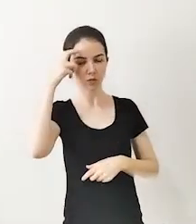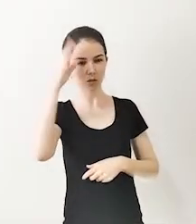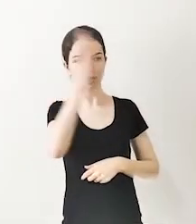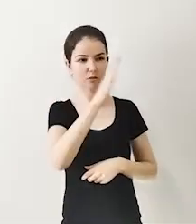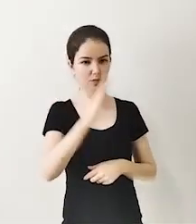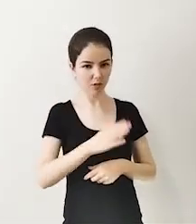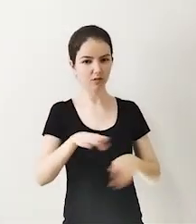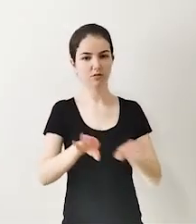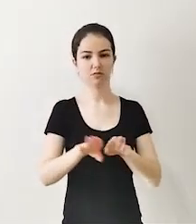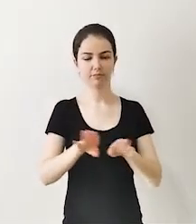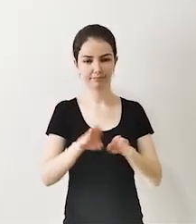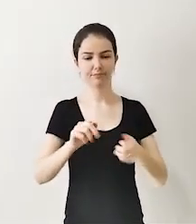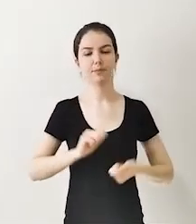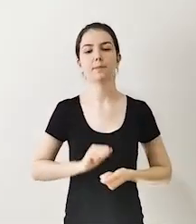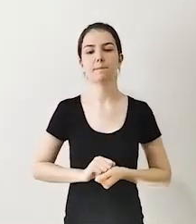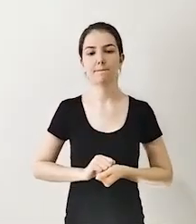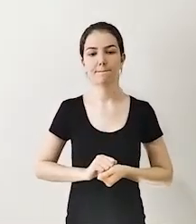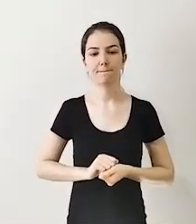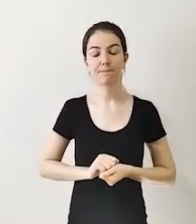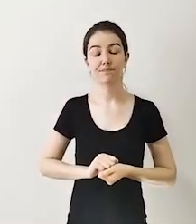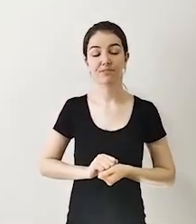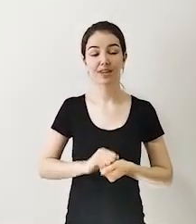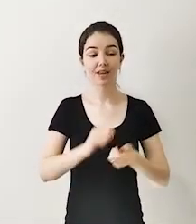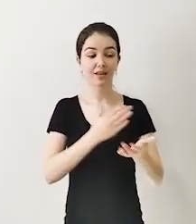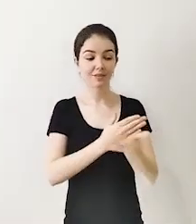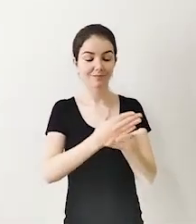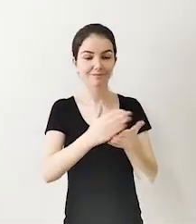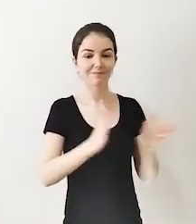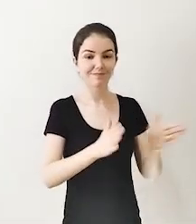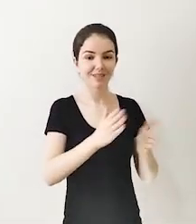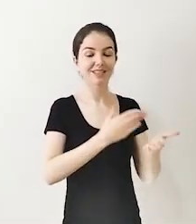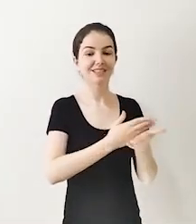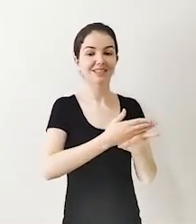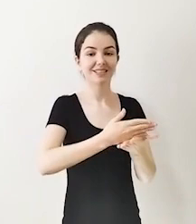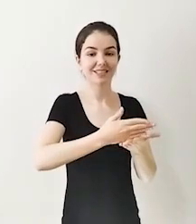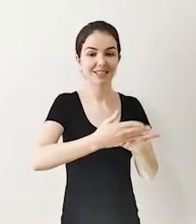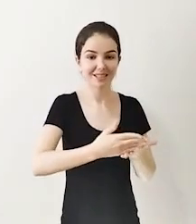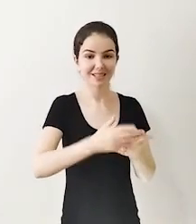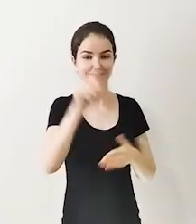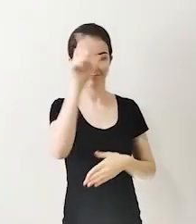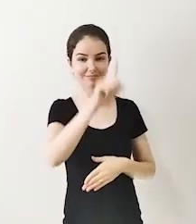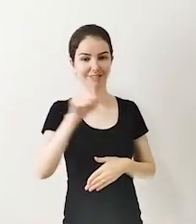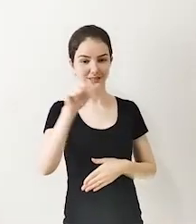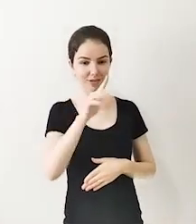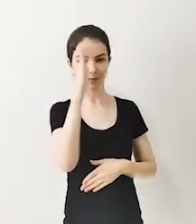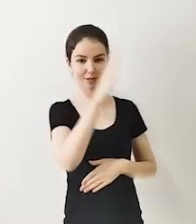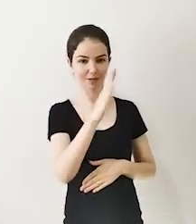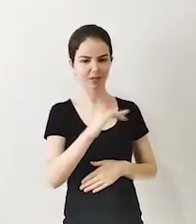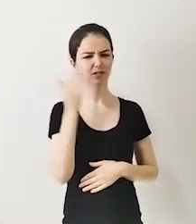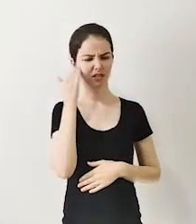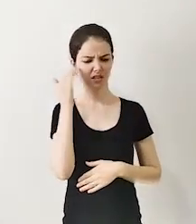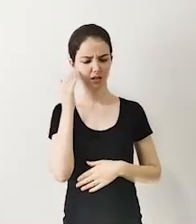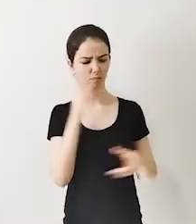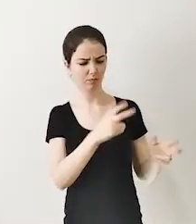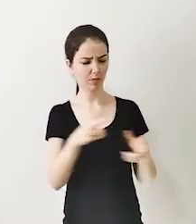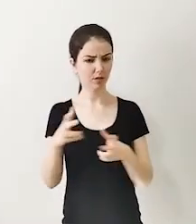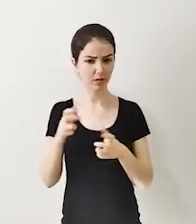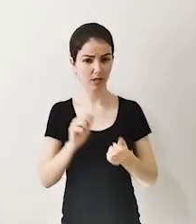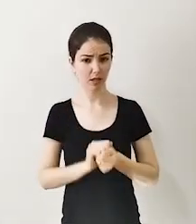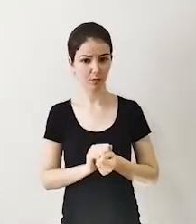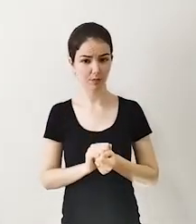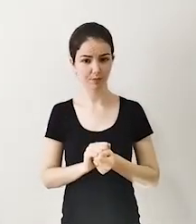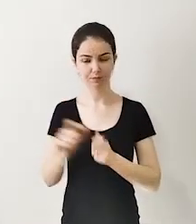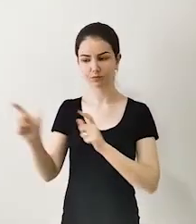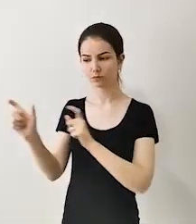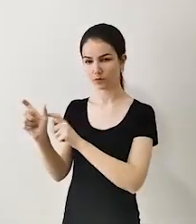Brasil. Fechou? Então, é a fase inicial da literatura brasileira. Tá entendendo? Ó, percebam, o termo